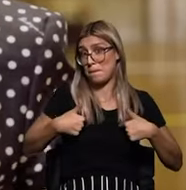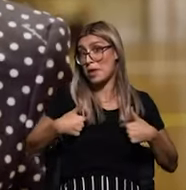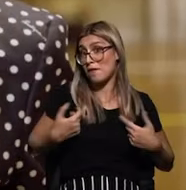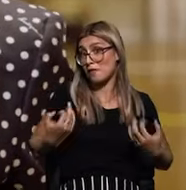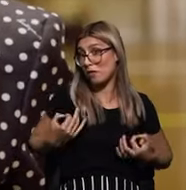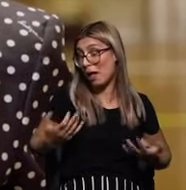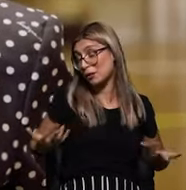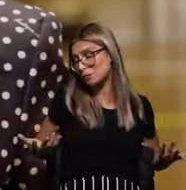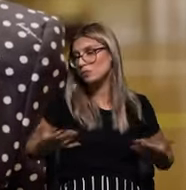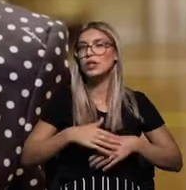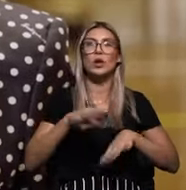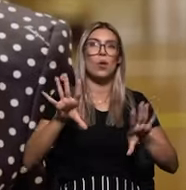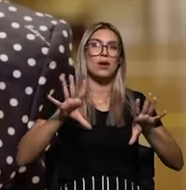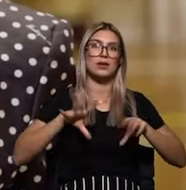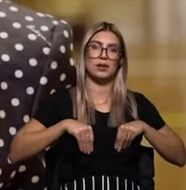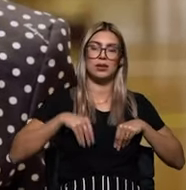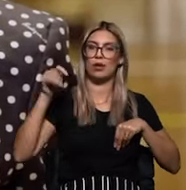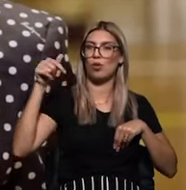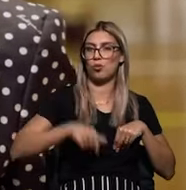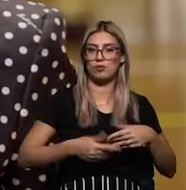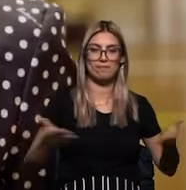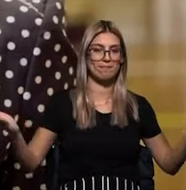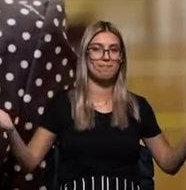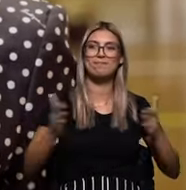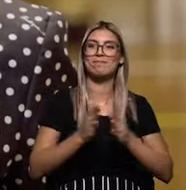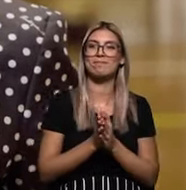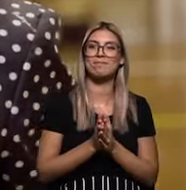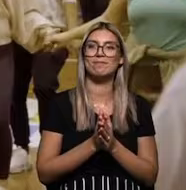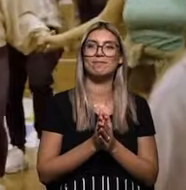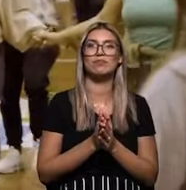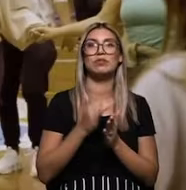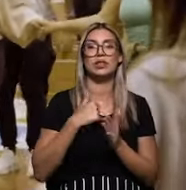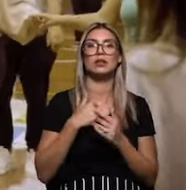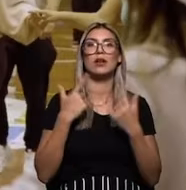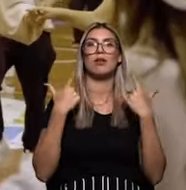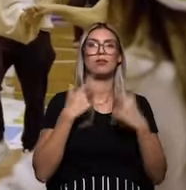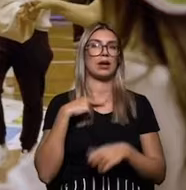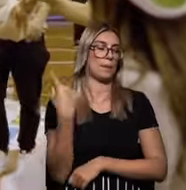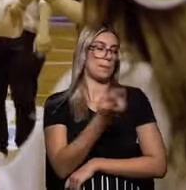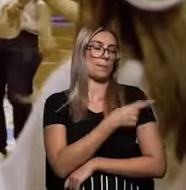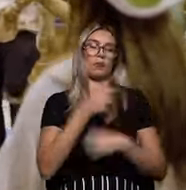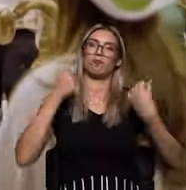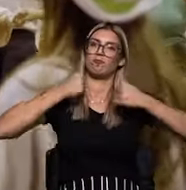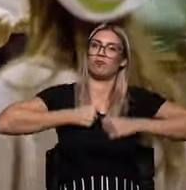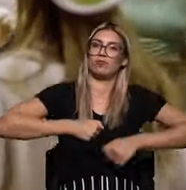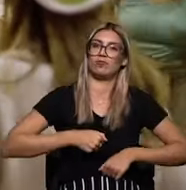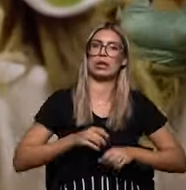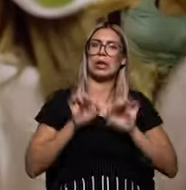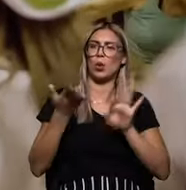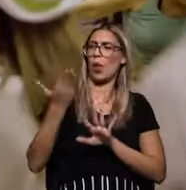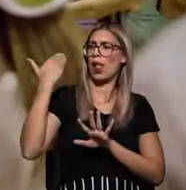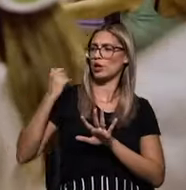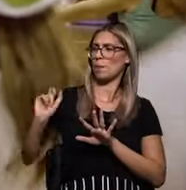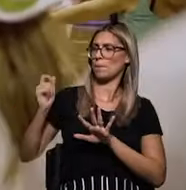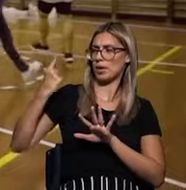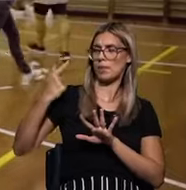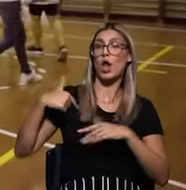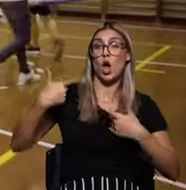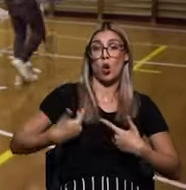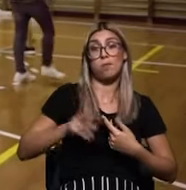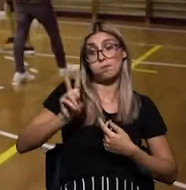Portanto, aceitei de braços abertos e a vestir a camisola, como já tinha vestido, obviamente, na primeira vez, mas agora eu faço parte